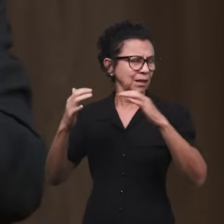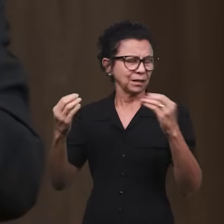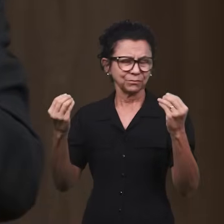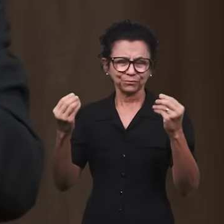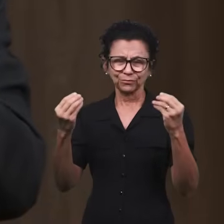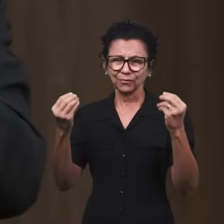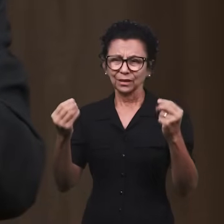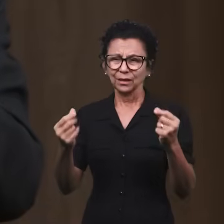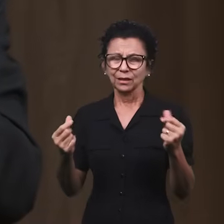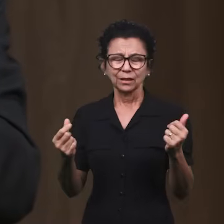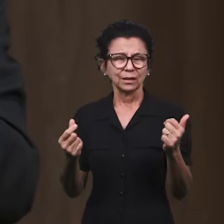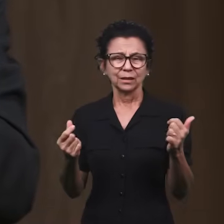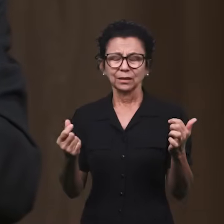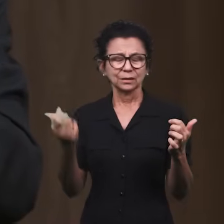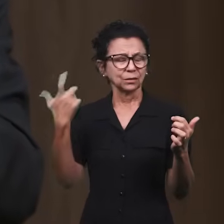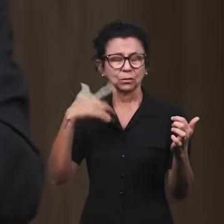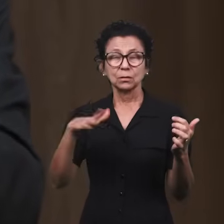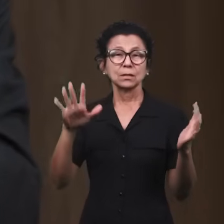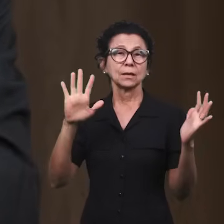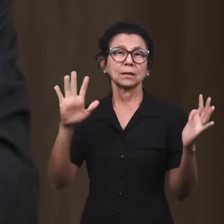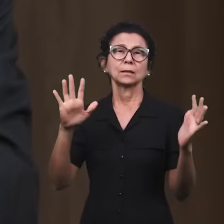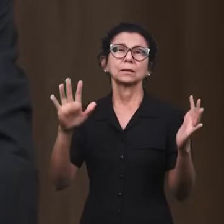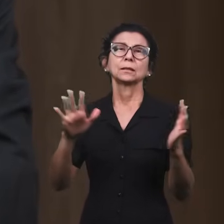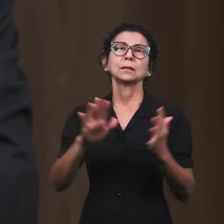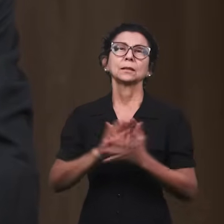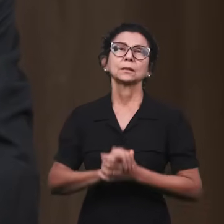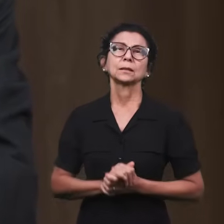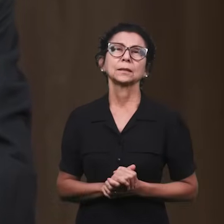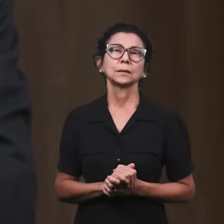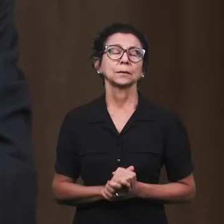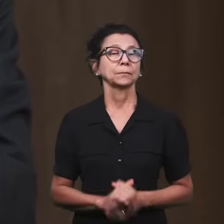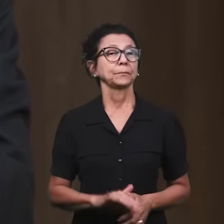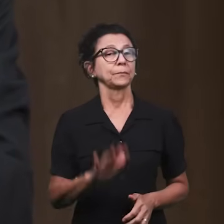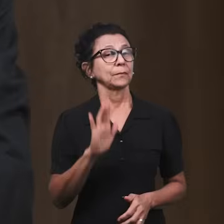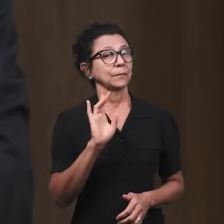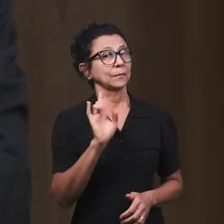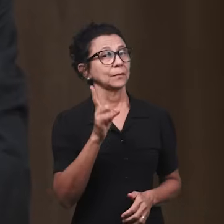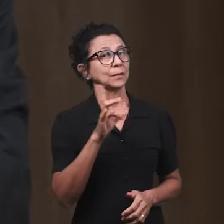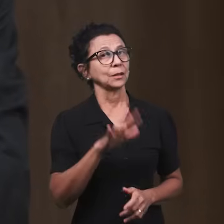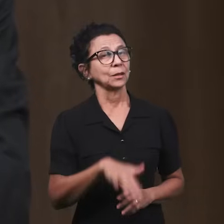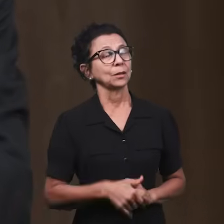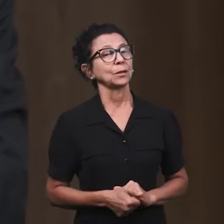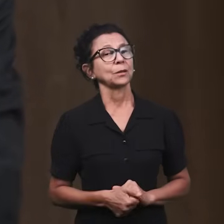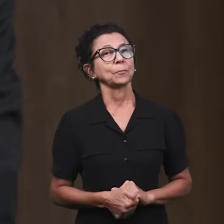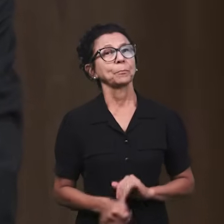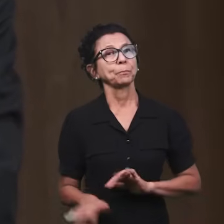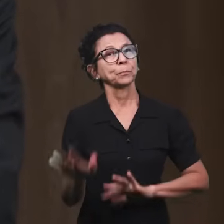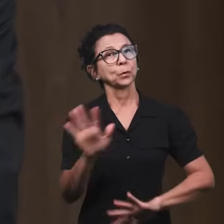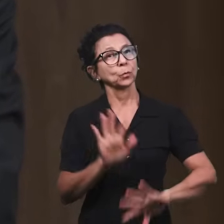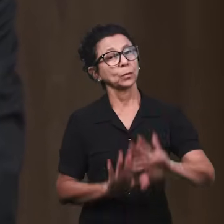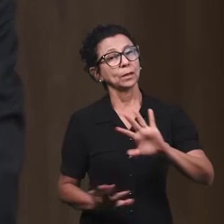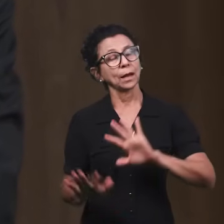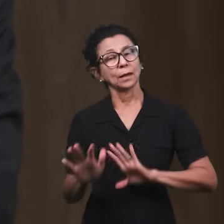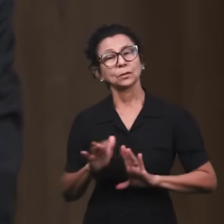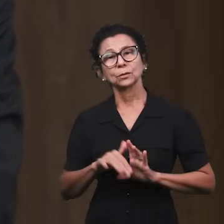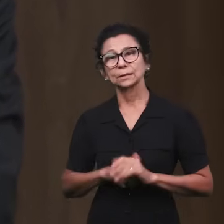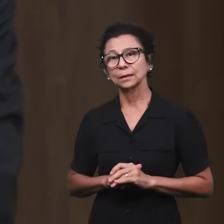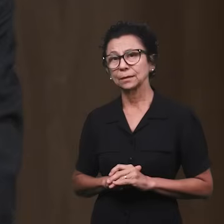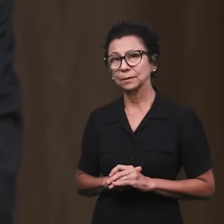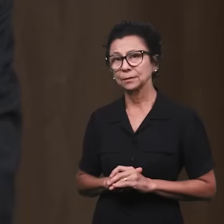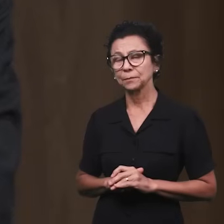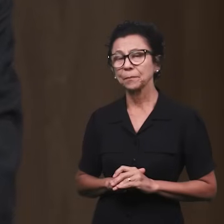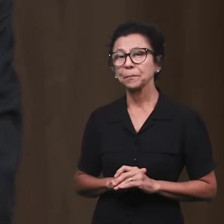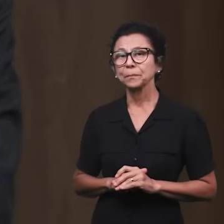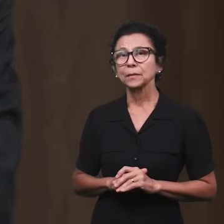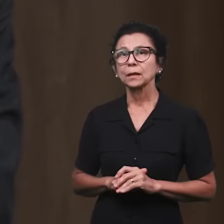vai se tornando um padrão. Um padrão. A mesma coisa da palavra. Olha, se nós não tomarmos cuidado, está entrando nas nossas reuniões na